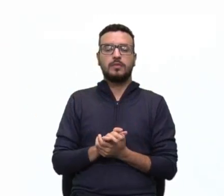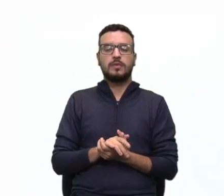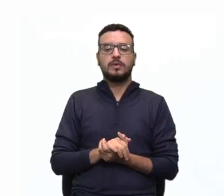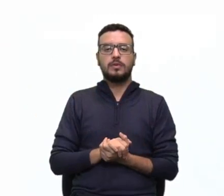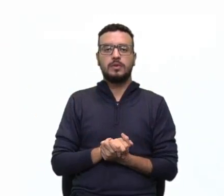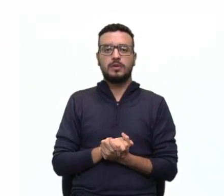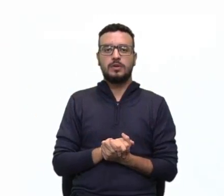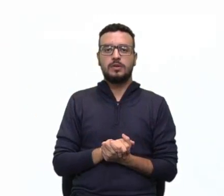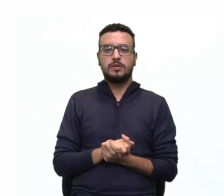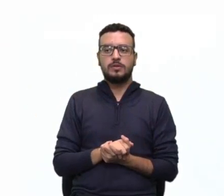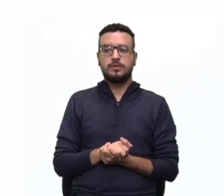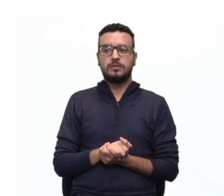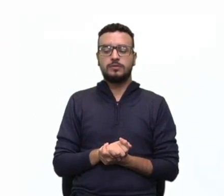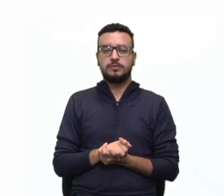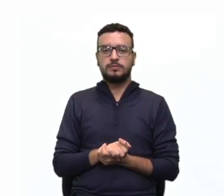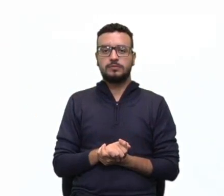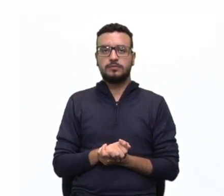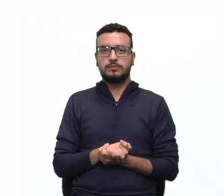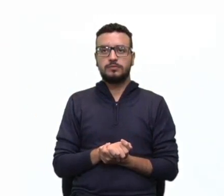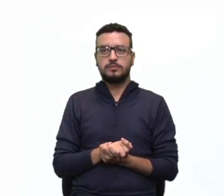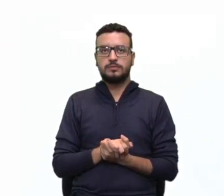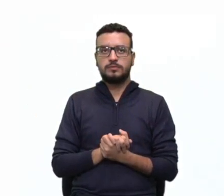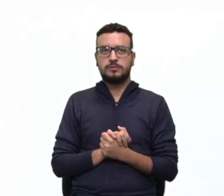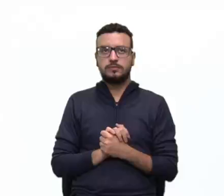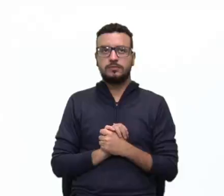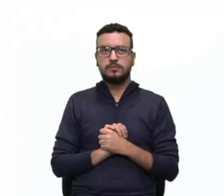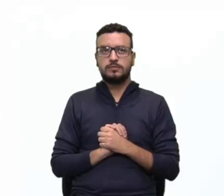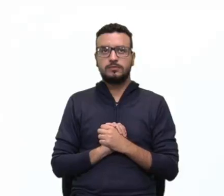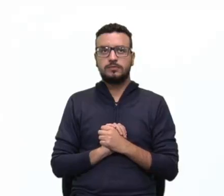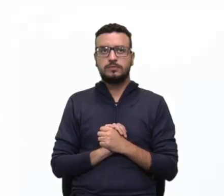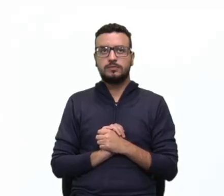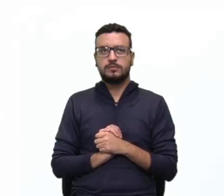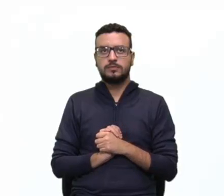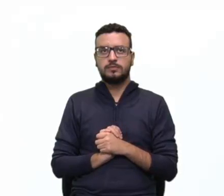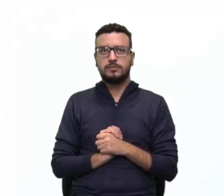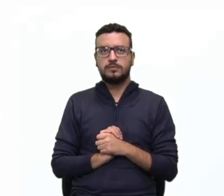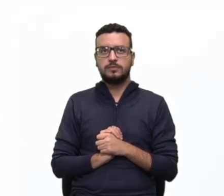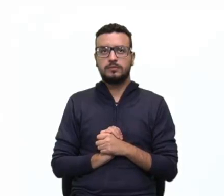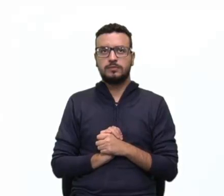verem. Então, eu tenho a